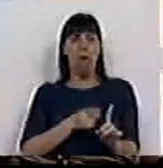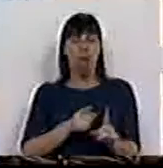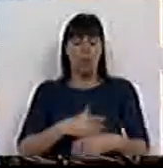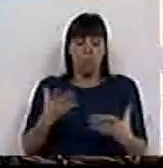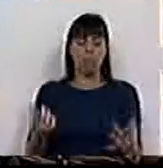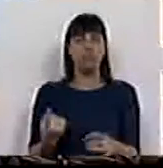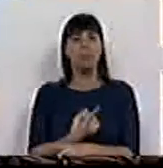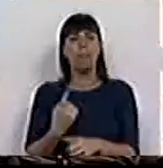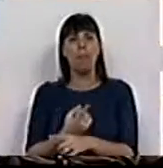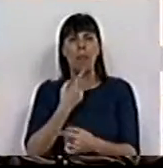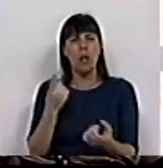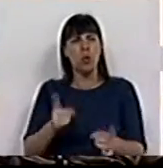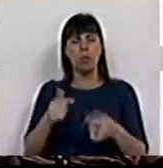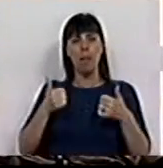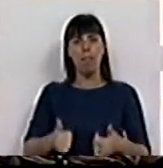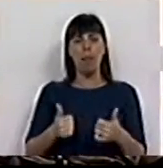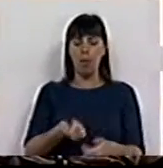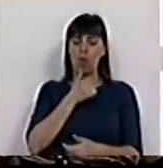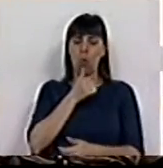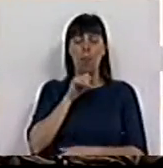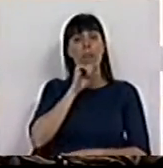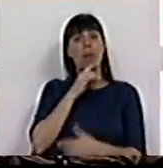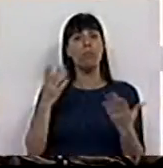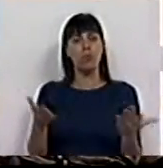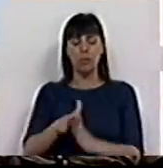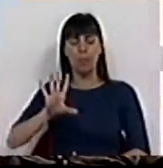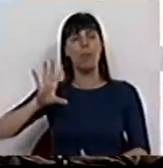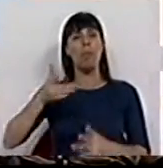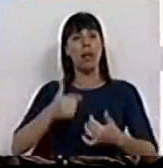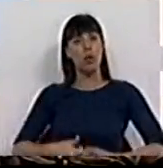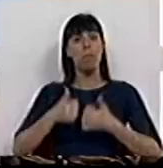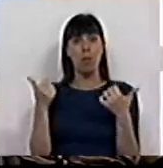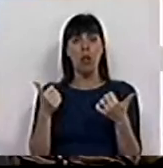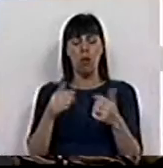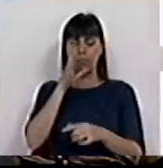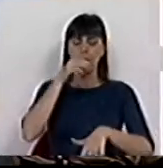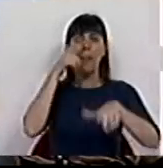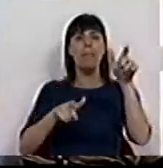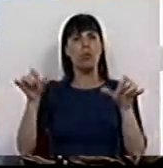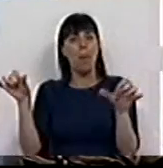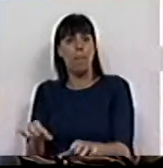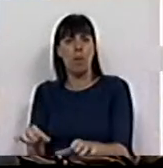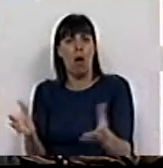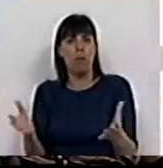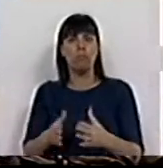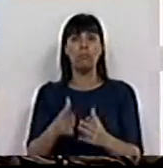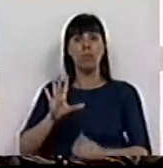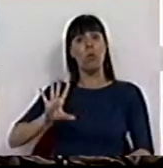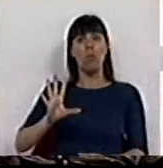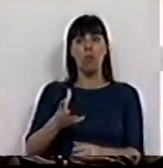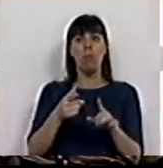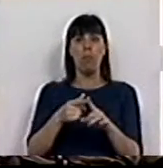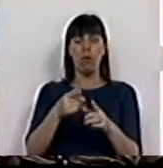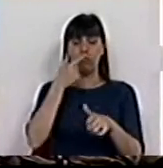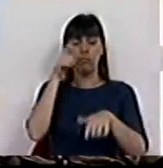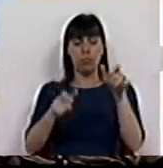De resto, nem se percebe bem como é que é possível o país estar melhor se as pessoas estão pior. Um país é a